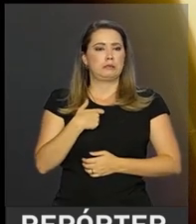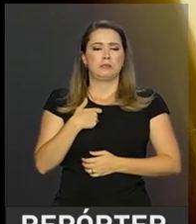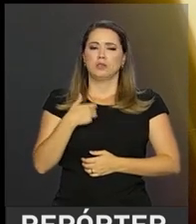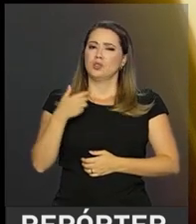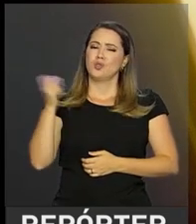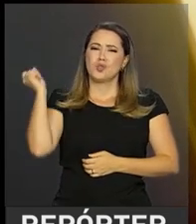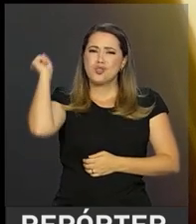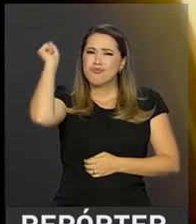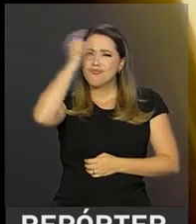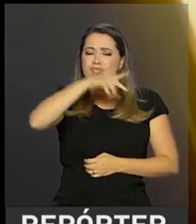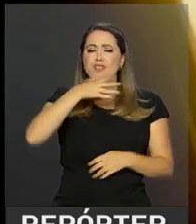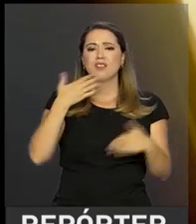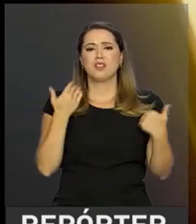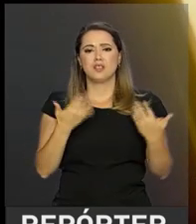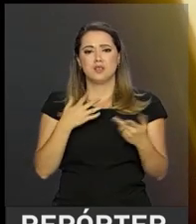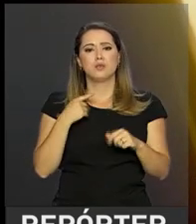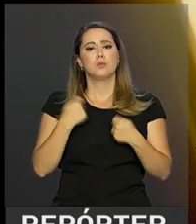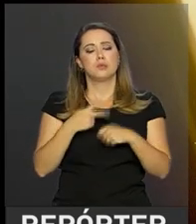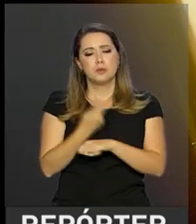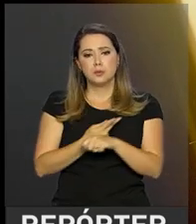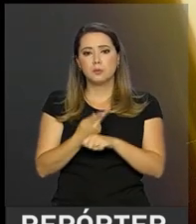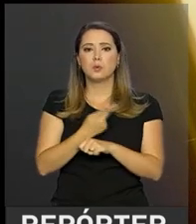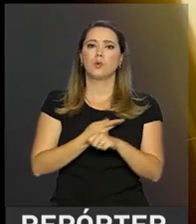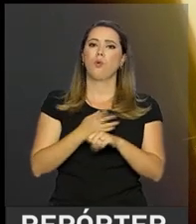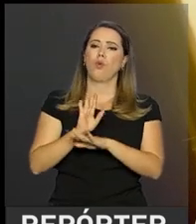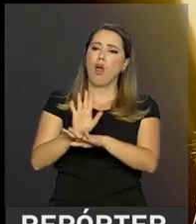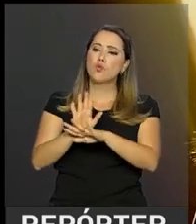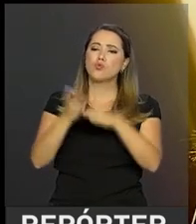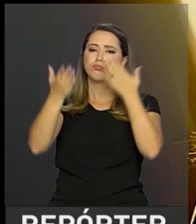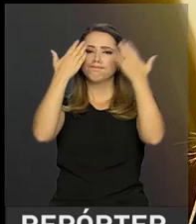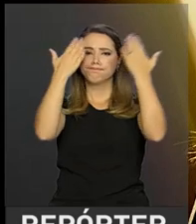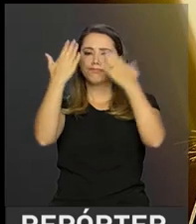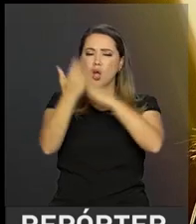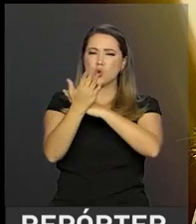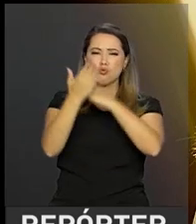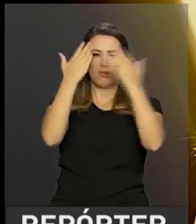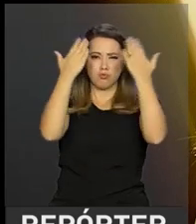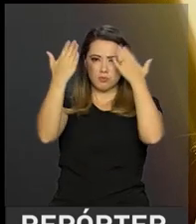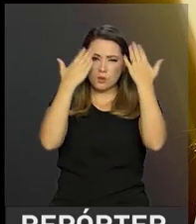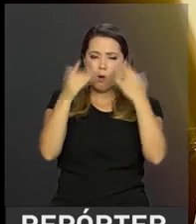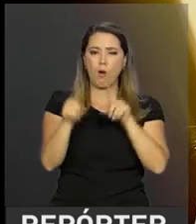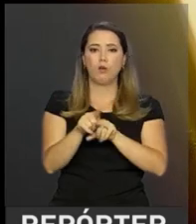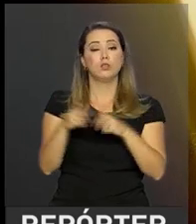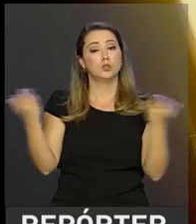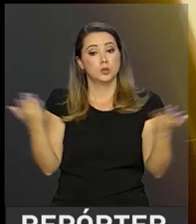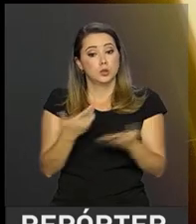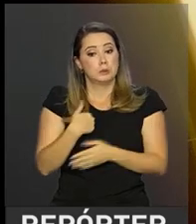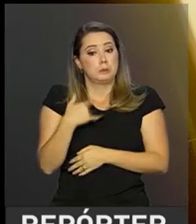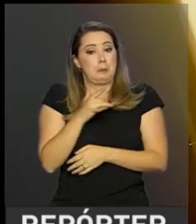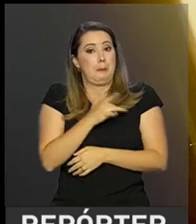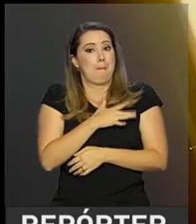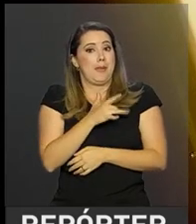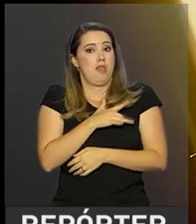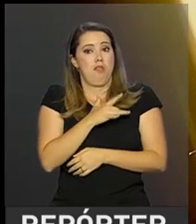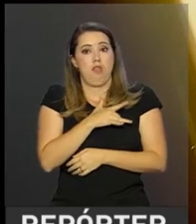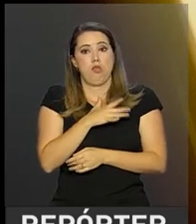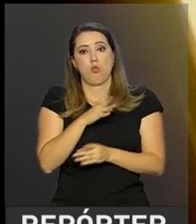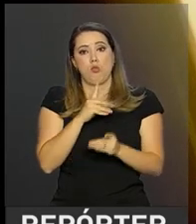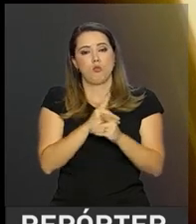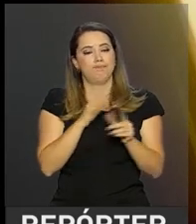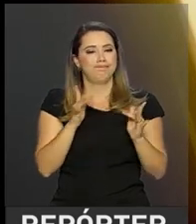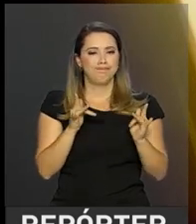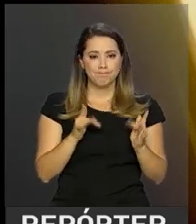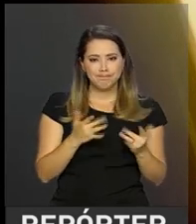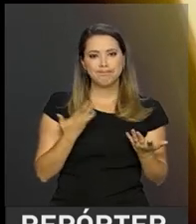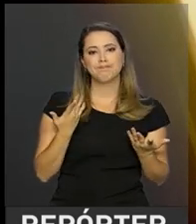então de procurar realmente ajuda psicológica e até hoje ainda tenho muito receio com quem ganha com as pessoas que